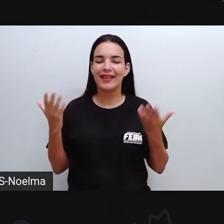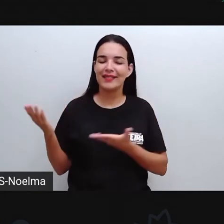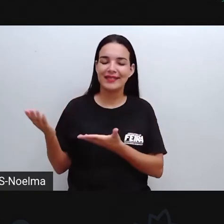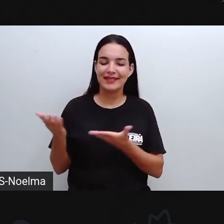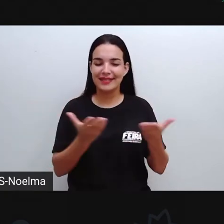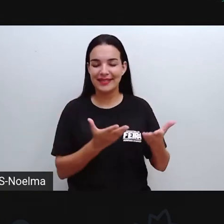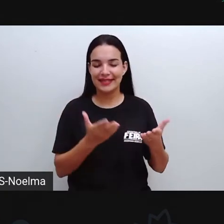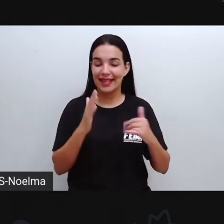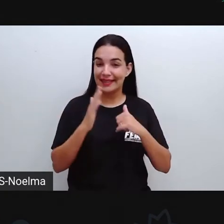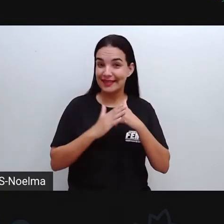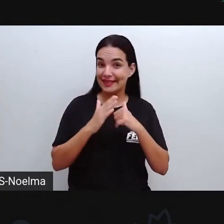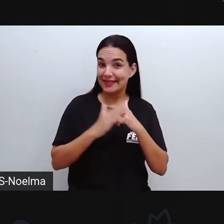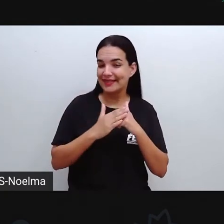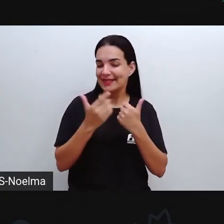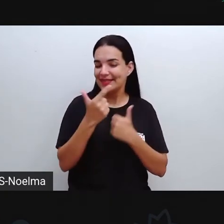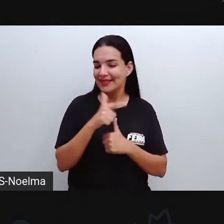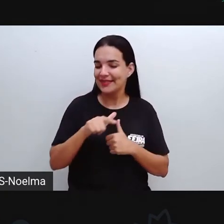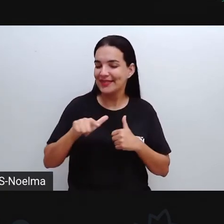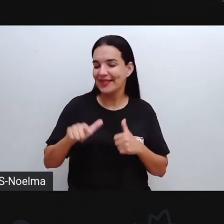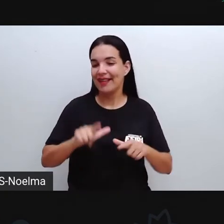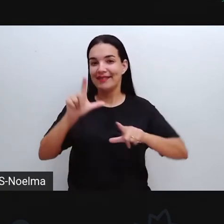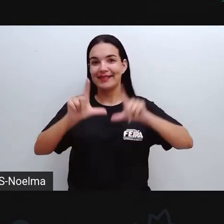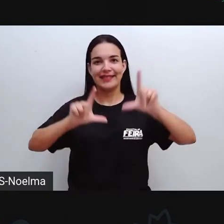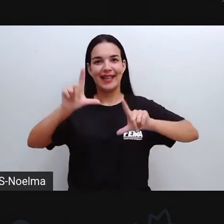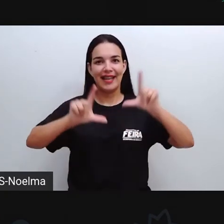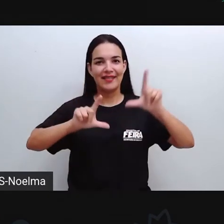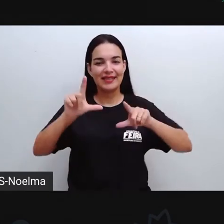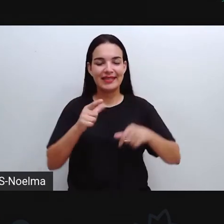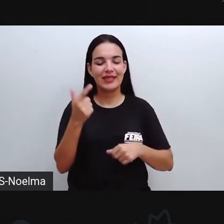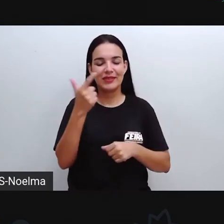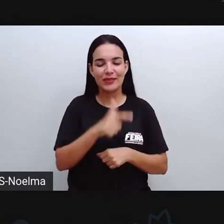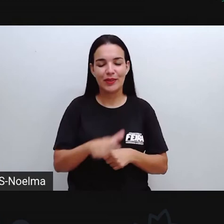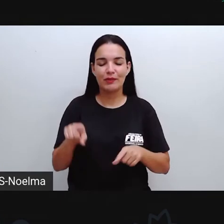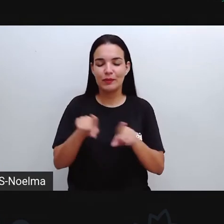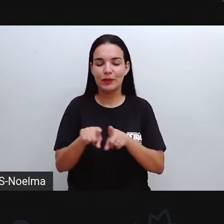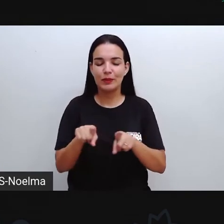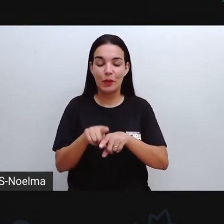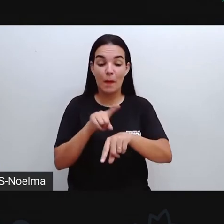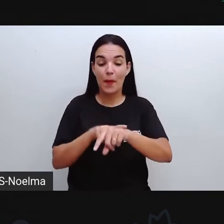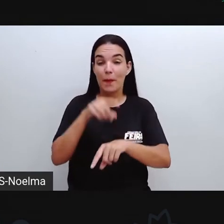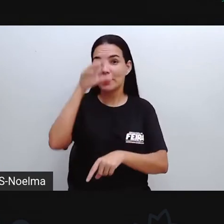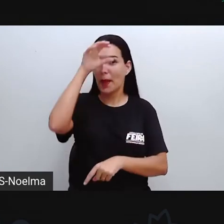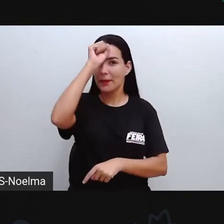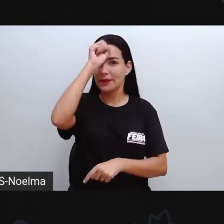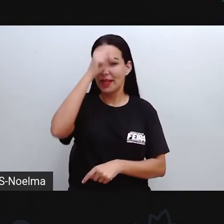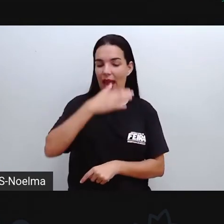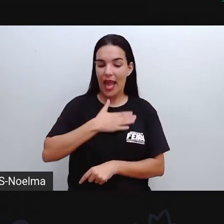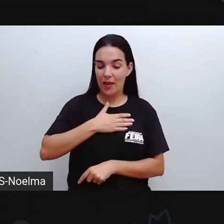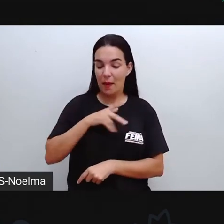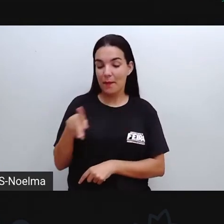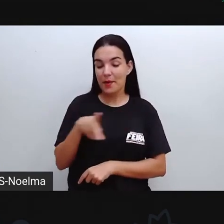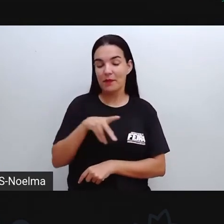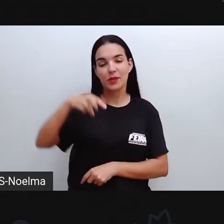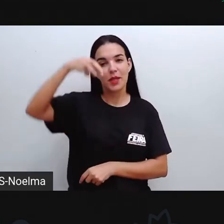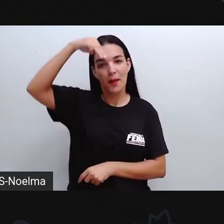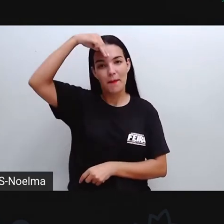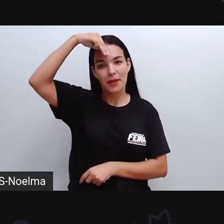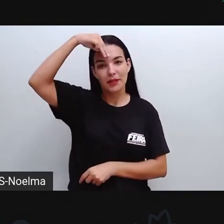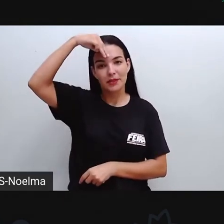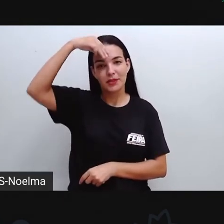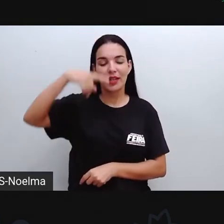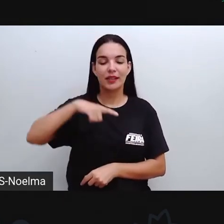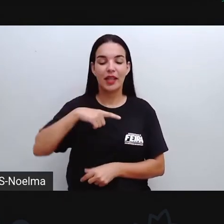gente recebe vocês aqui mais uma vez o nosso canal para mais um momento de muito aprendizado eu sou a professora